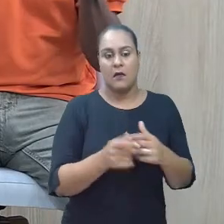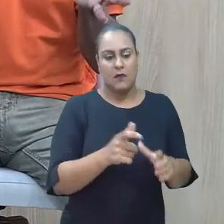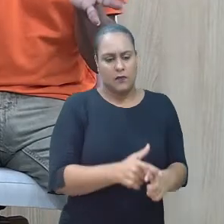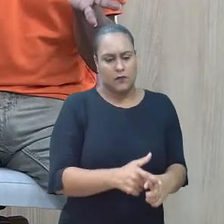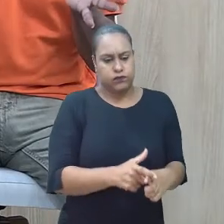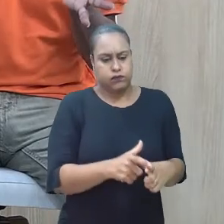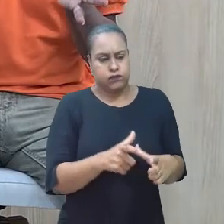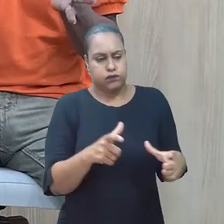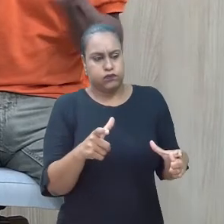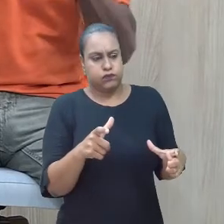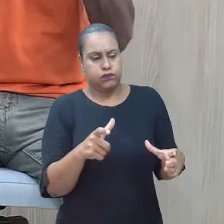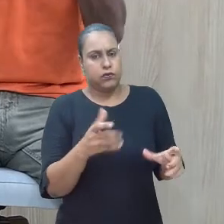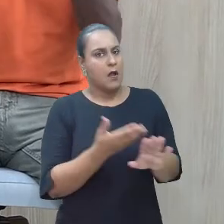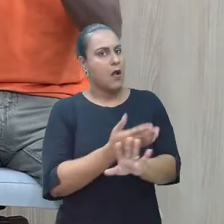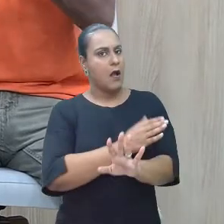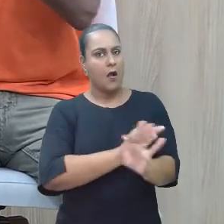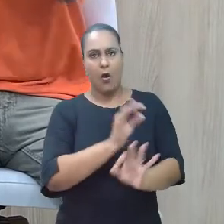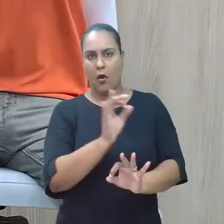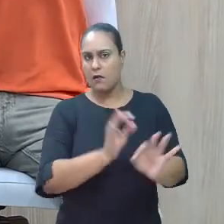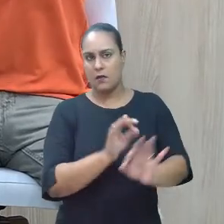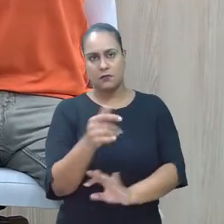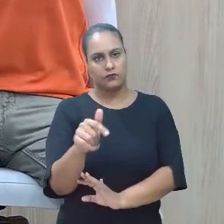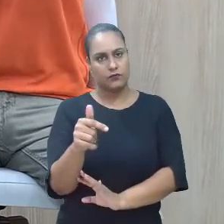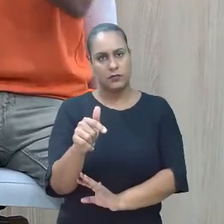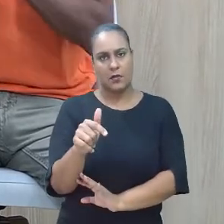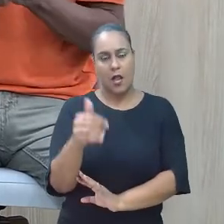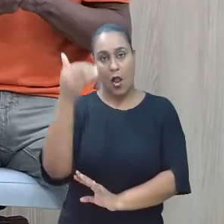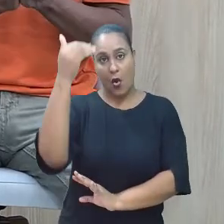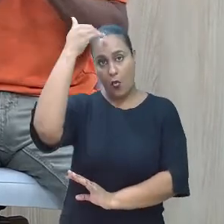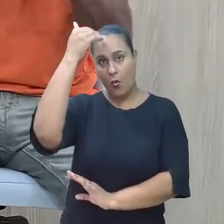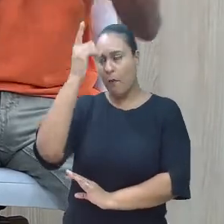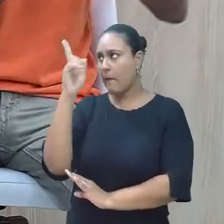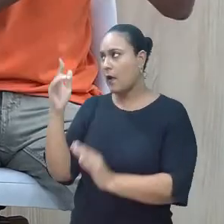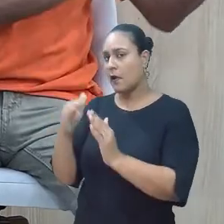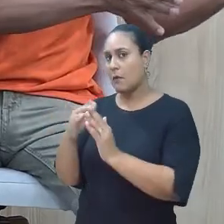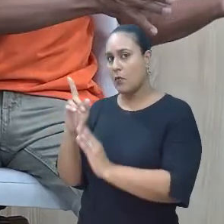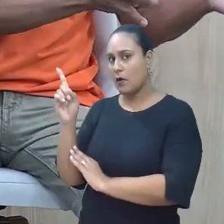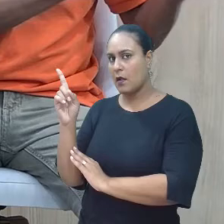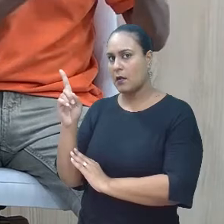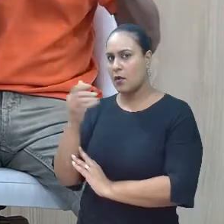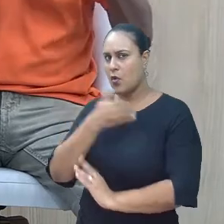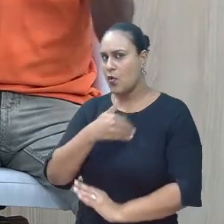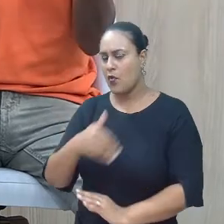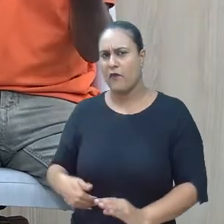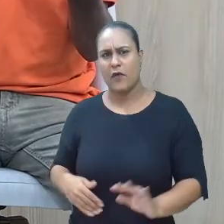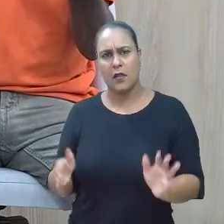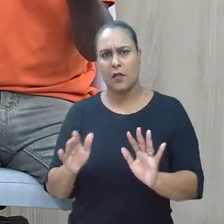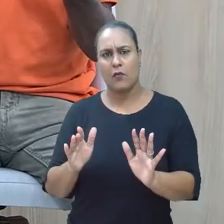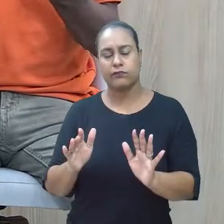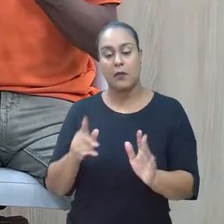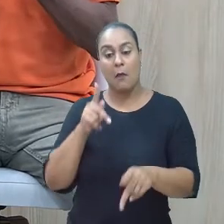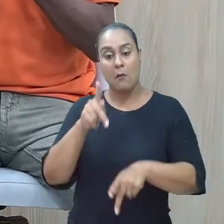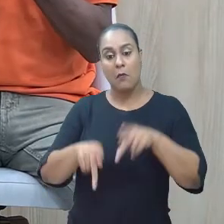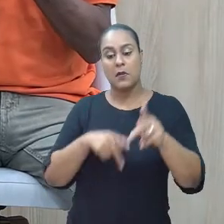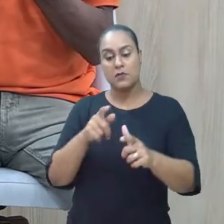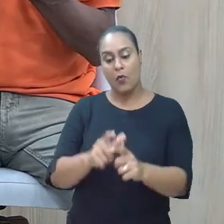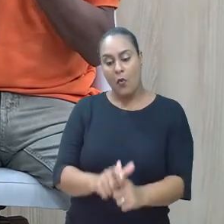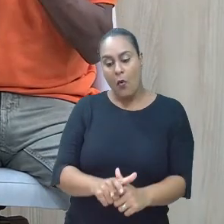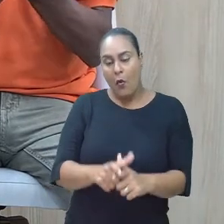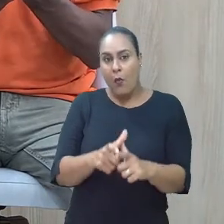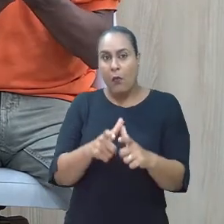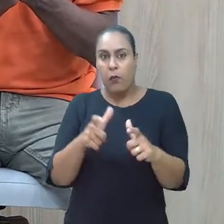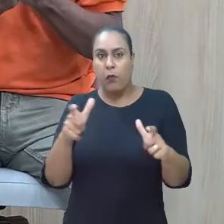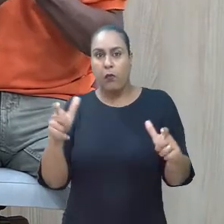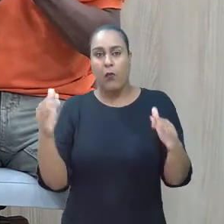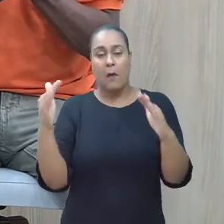não planejadas, tá? Não por culpa de quem está lá, e nem de culpa do governo, culpa do aumento da população e a moradia é um